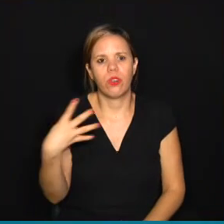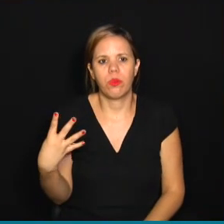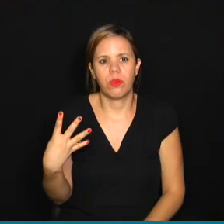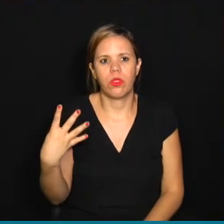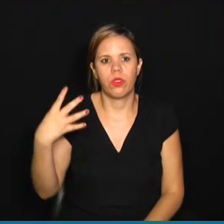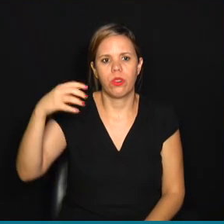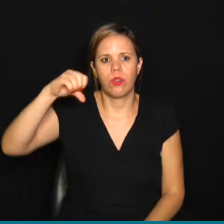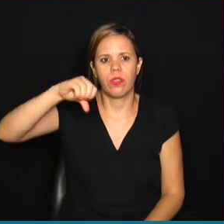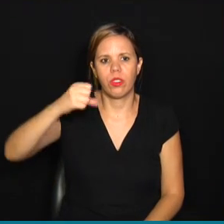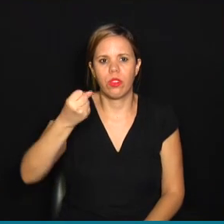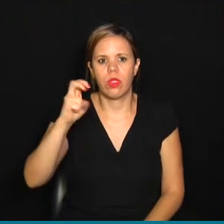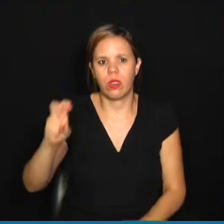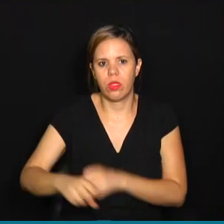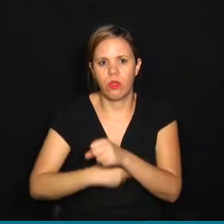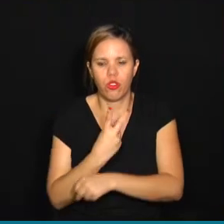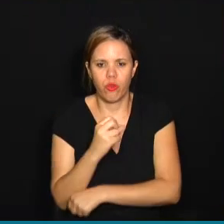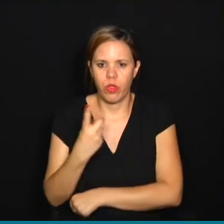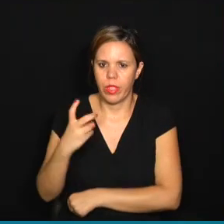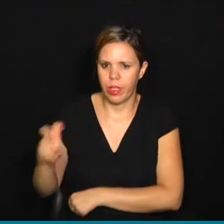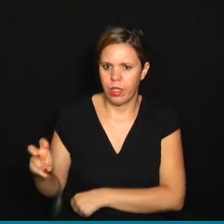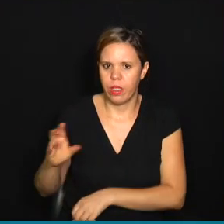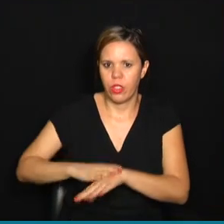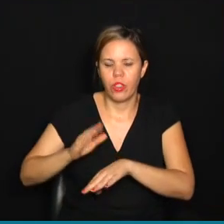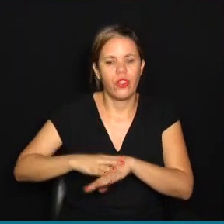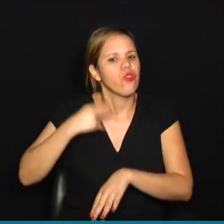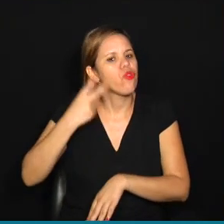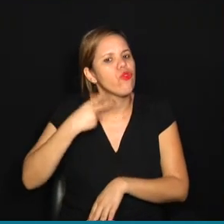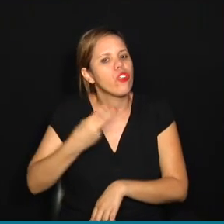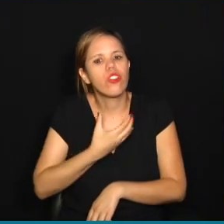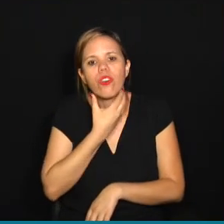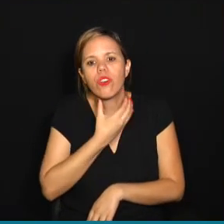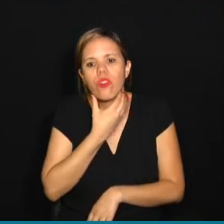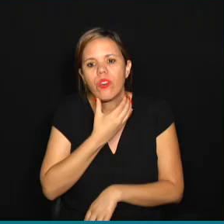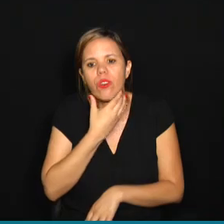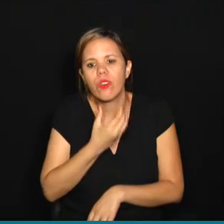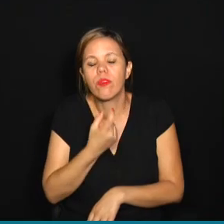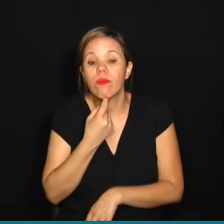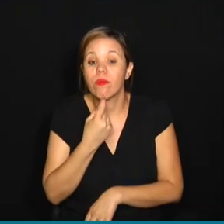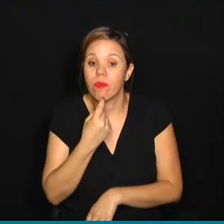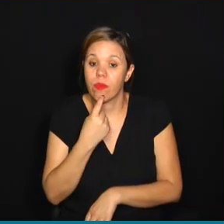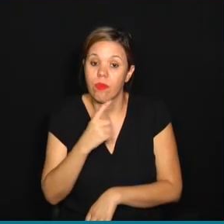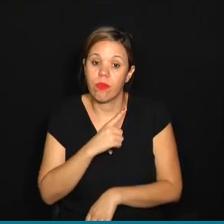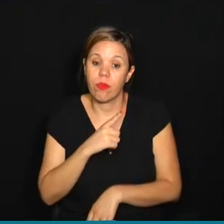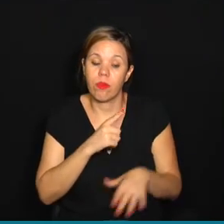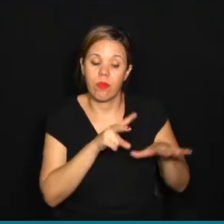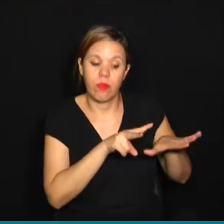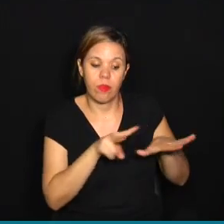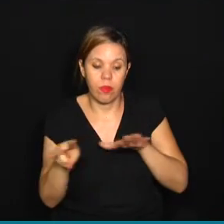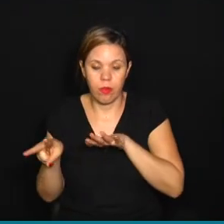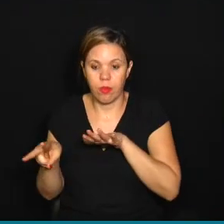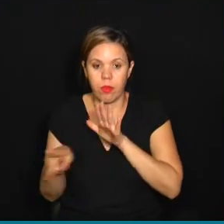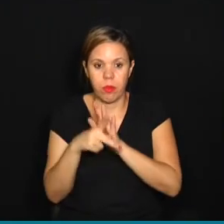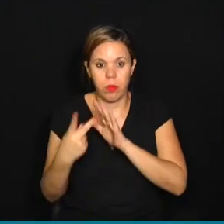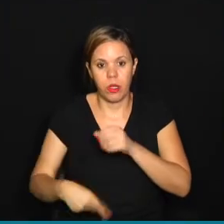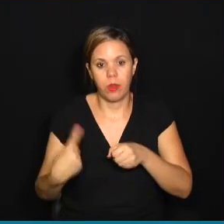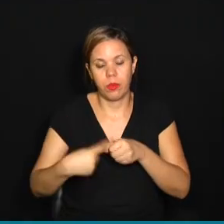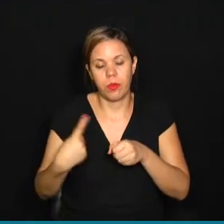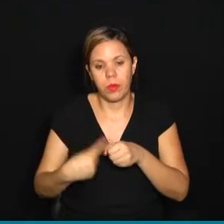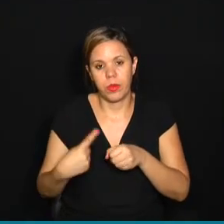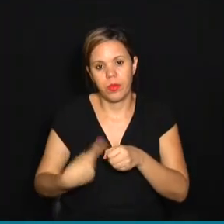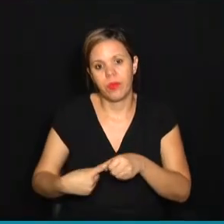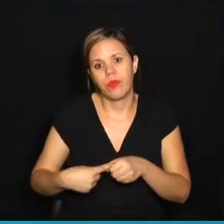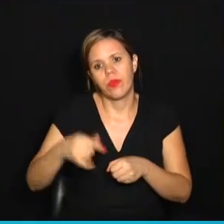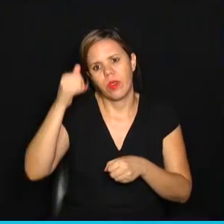14.985 de 2015, de autoria do vereador Carmo Luiz, Campinas tem a Semana Municipal de Combate